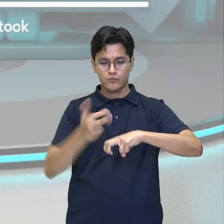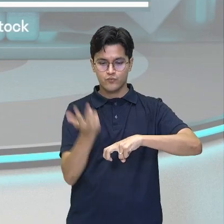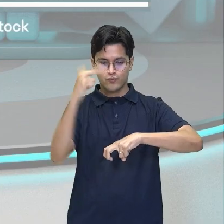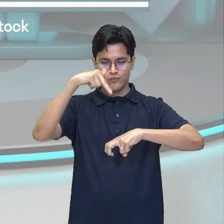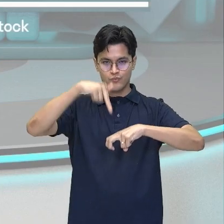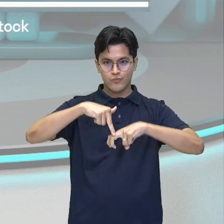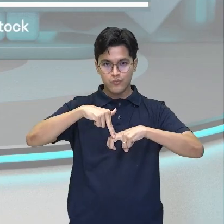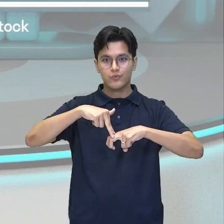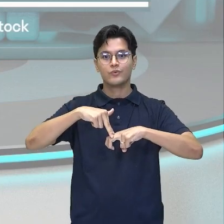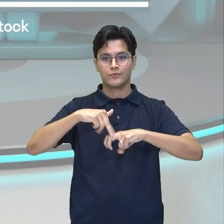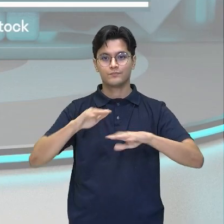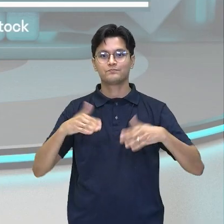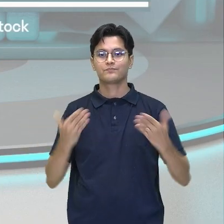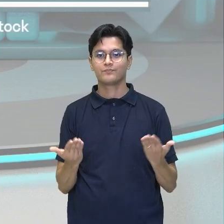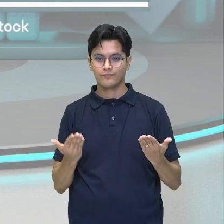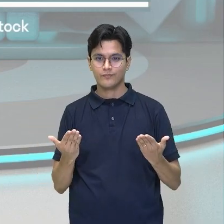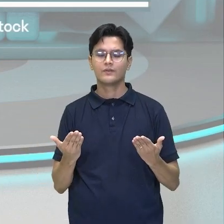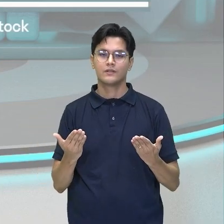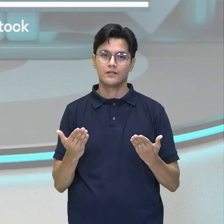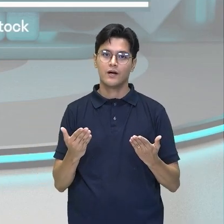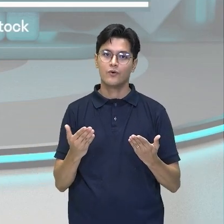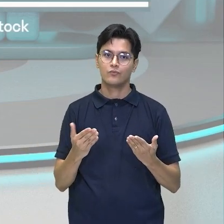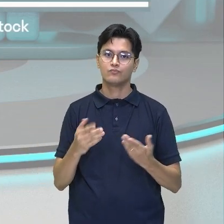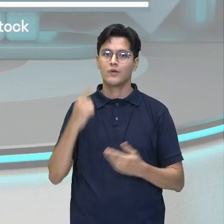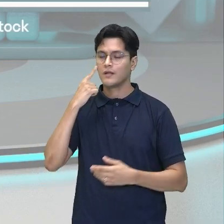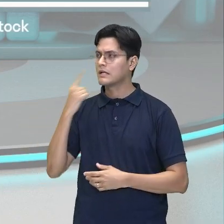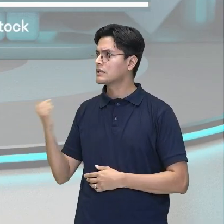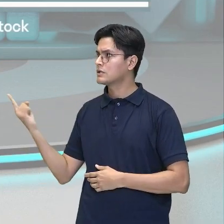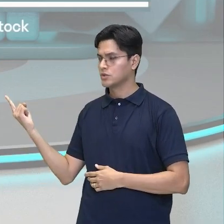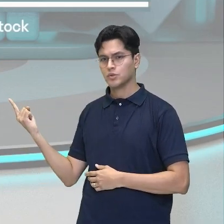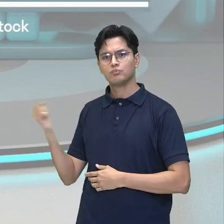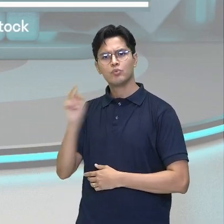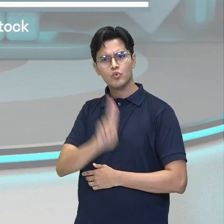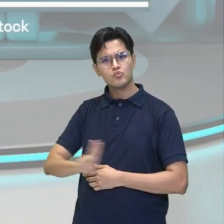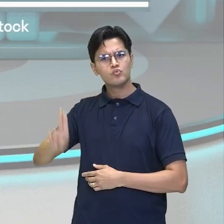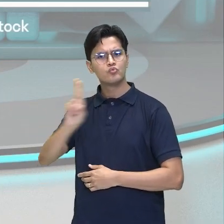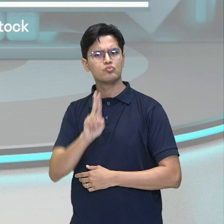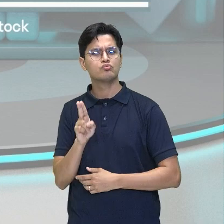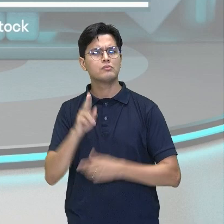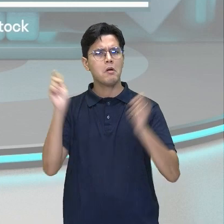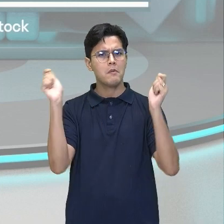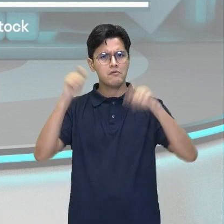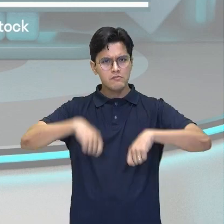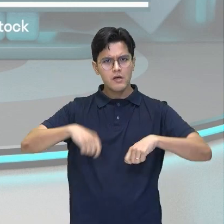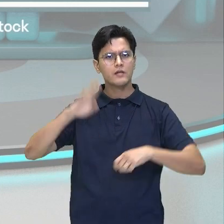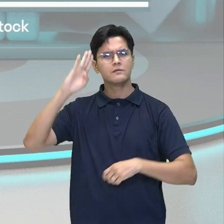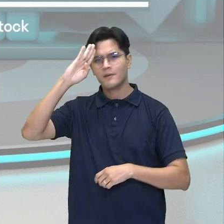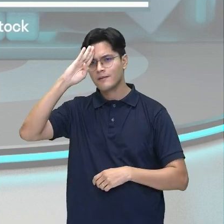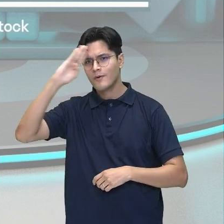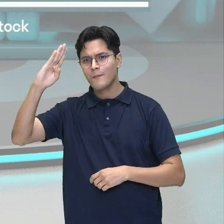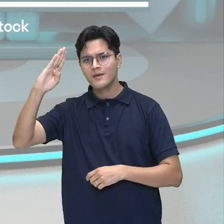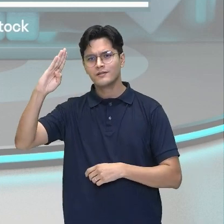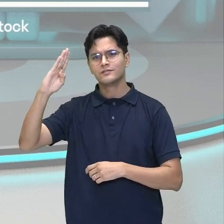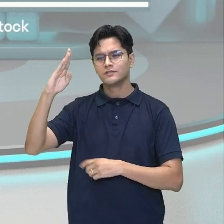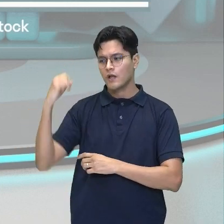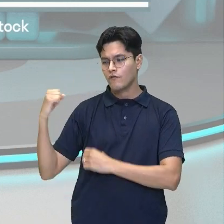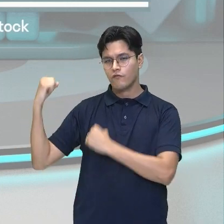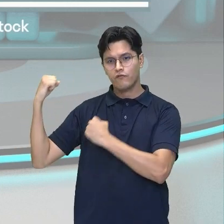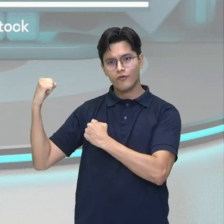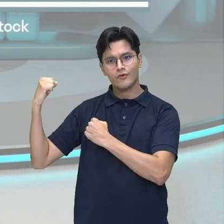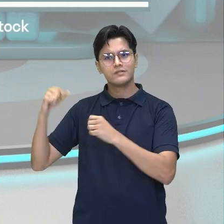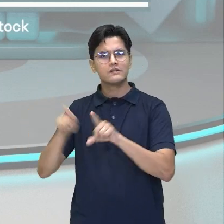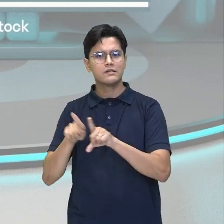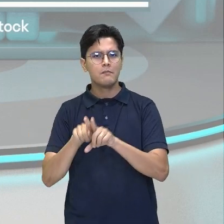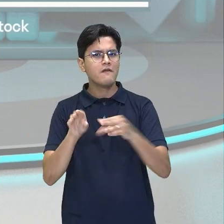de trabalhar bem essas capacidades, principalmente da força, né? E da flexibilidade também, que são aspectos